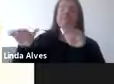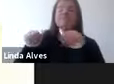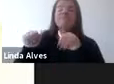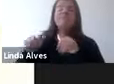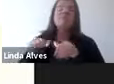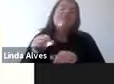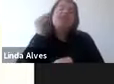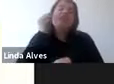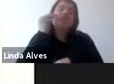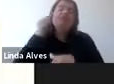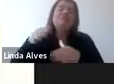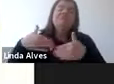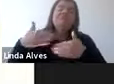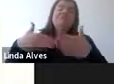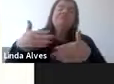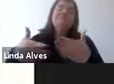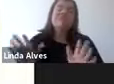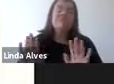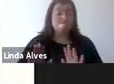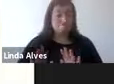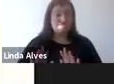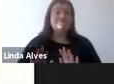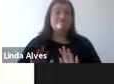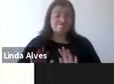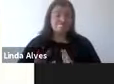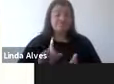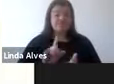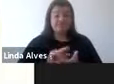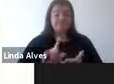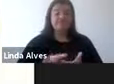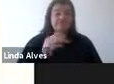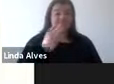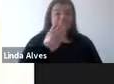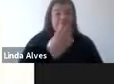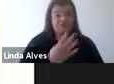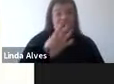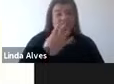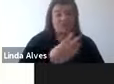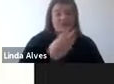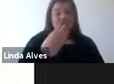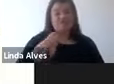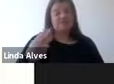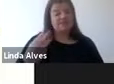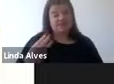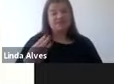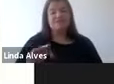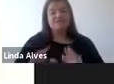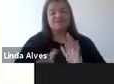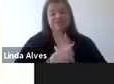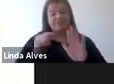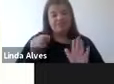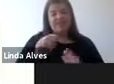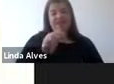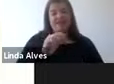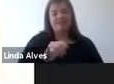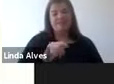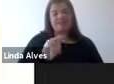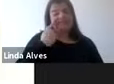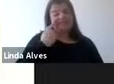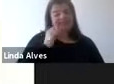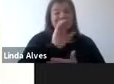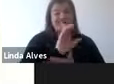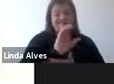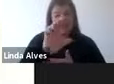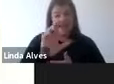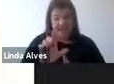assim, né? O que está determinado no artigo 443 da CLT e especificado também no artigo 452A da CLT, né?